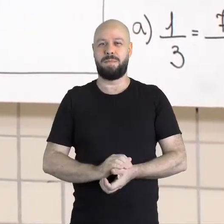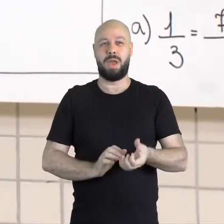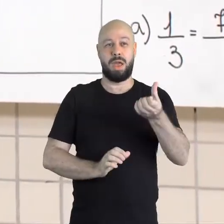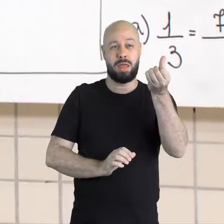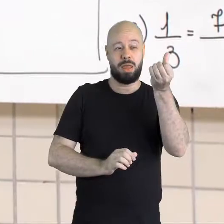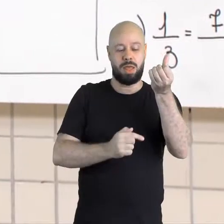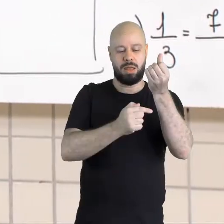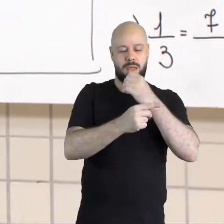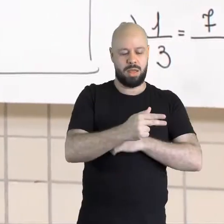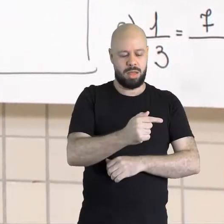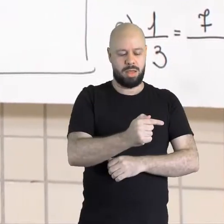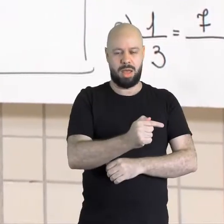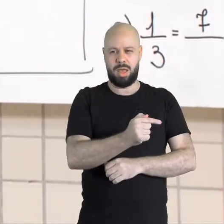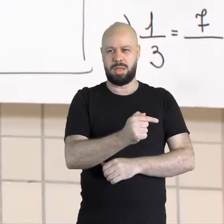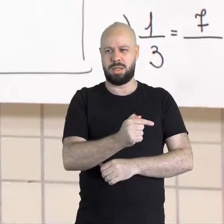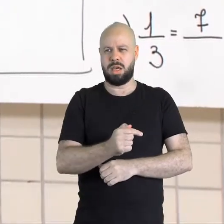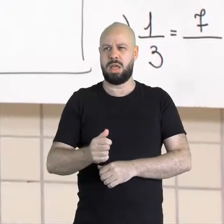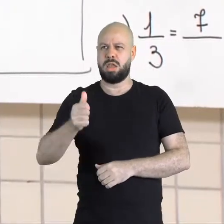6/7 e